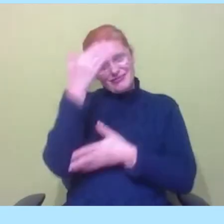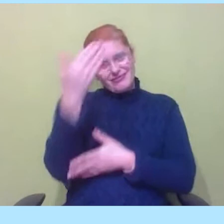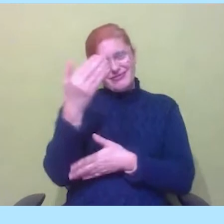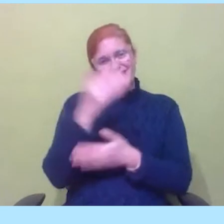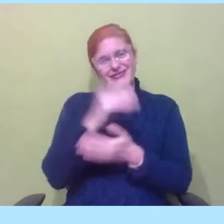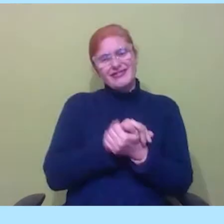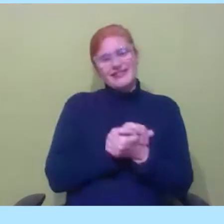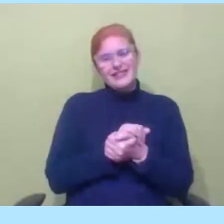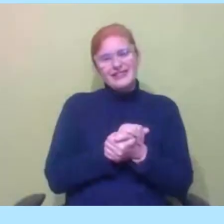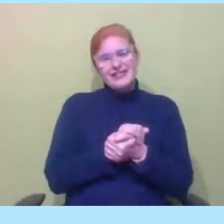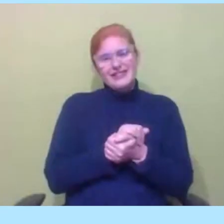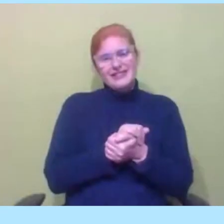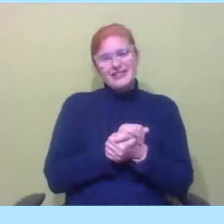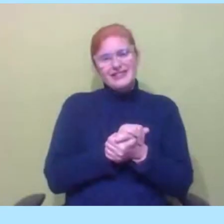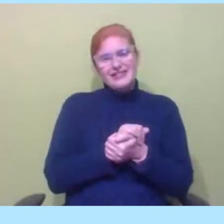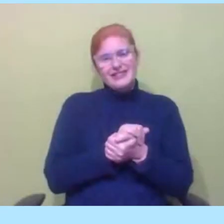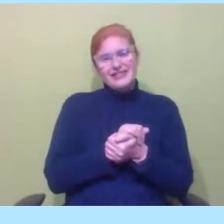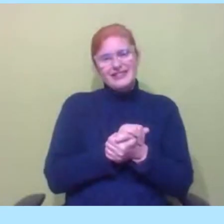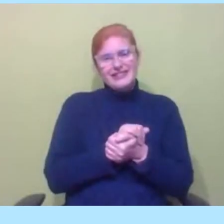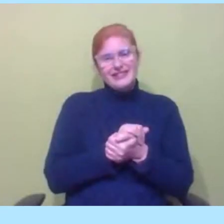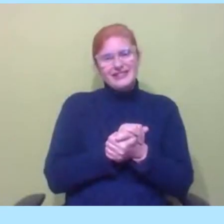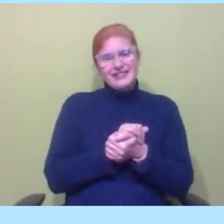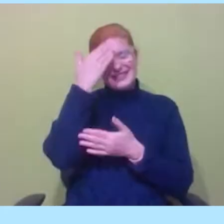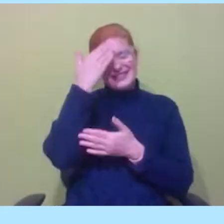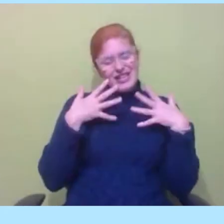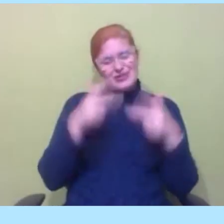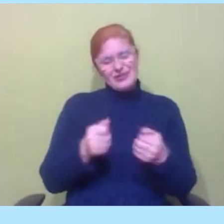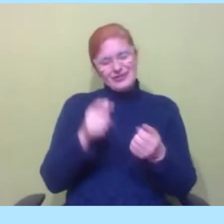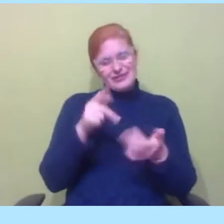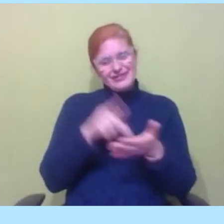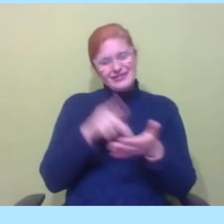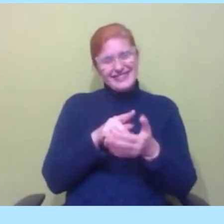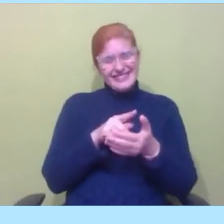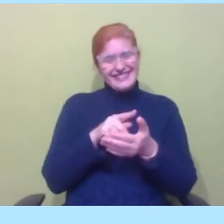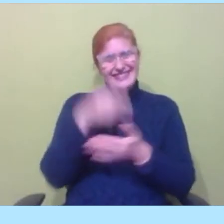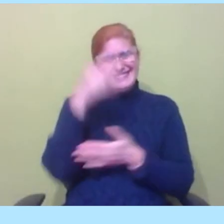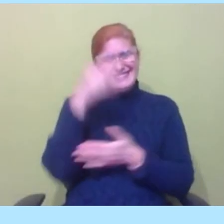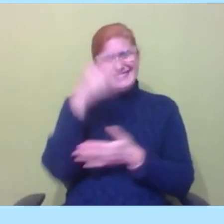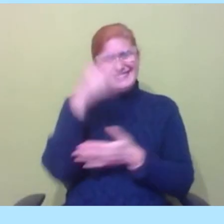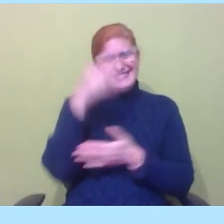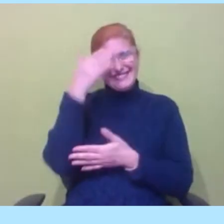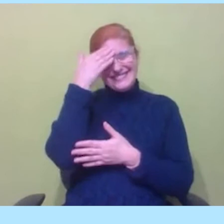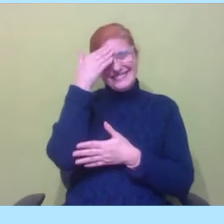isso tudo mesmo. Muito, muito, muito grata. Muito obrigada.